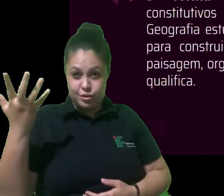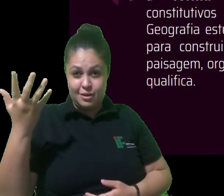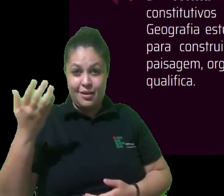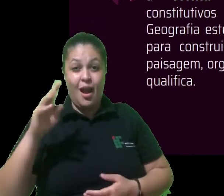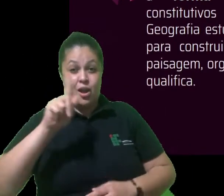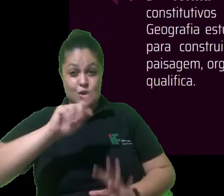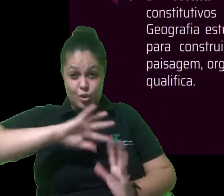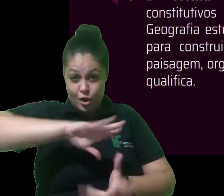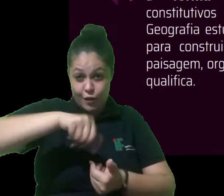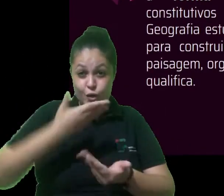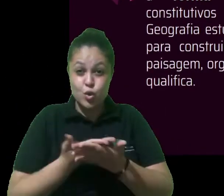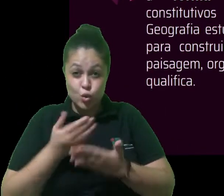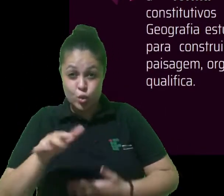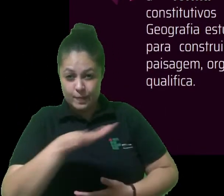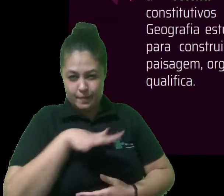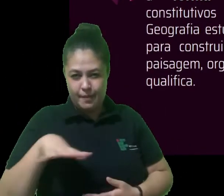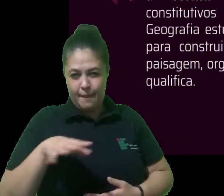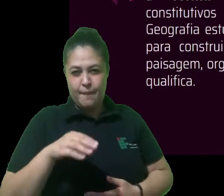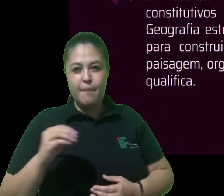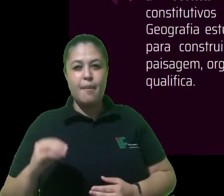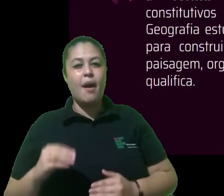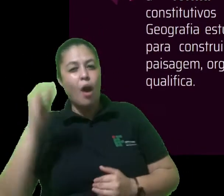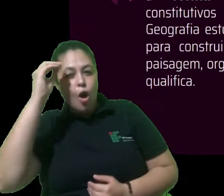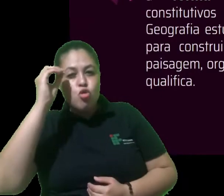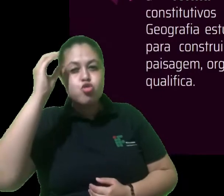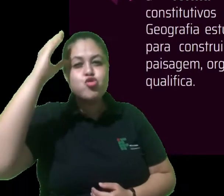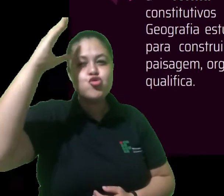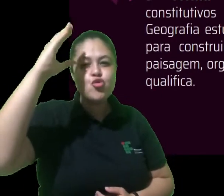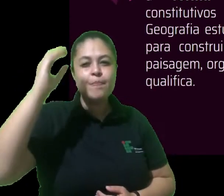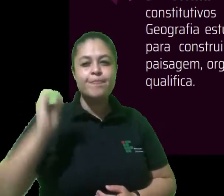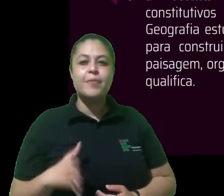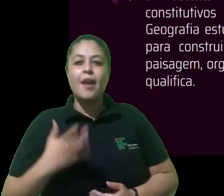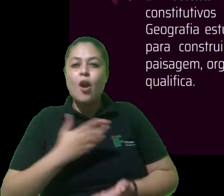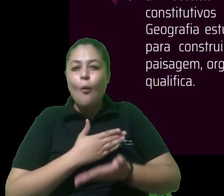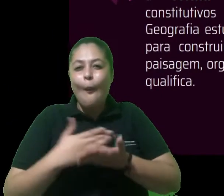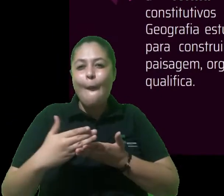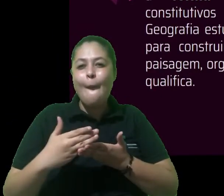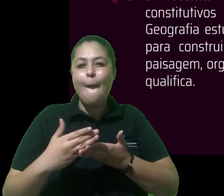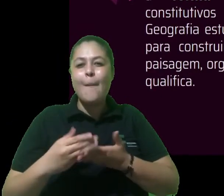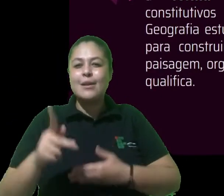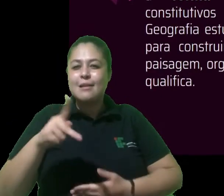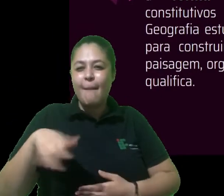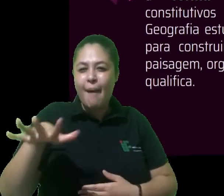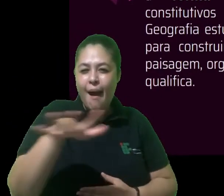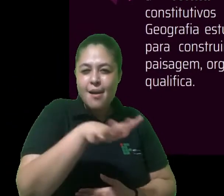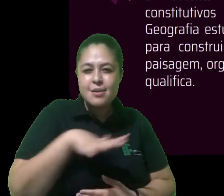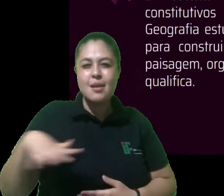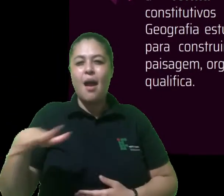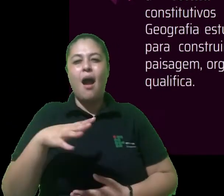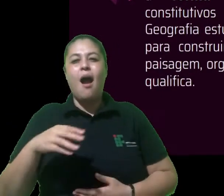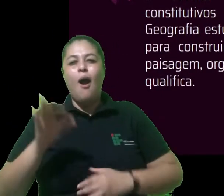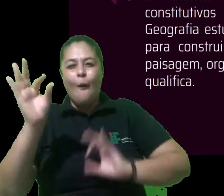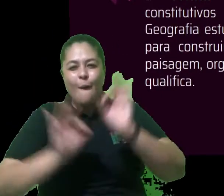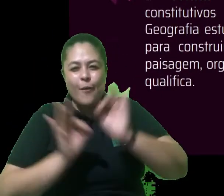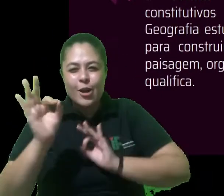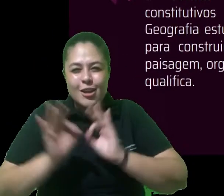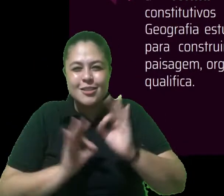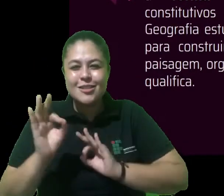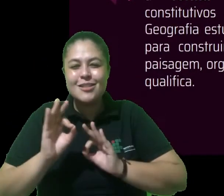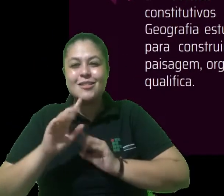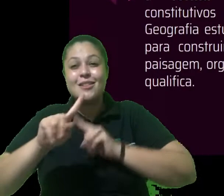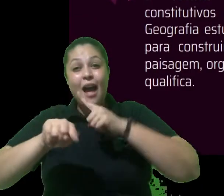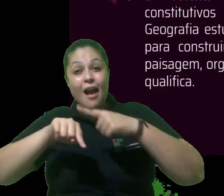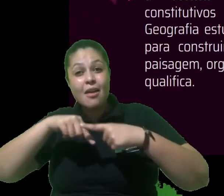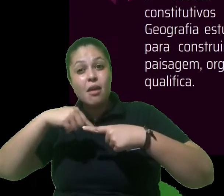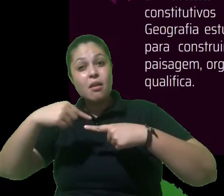estuda o espaço na medida em que, para construir seus conhecimentos, parte da paisagem organiza tal observação